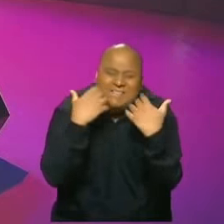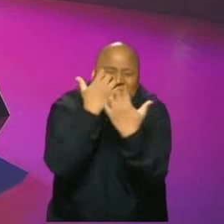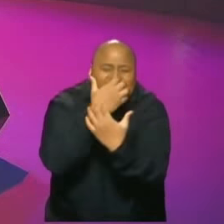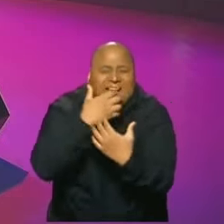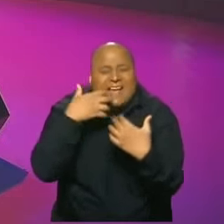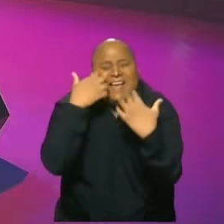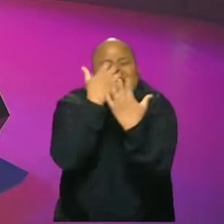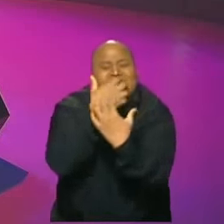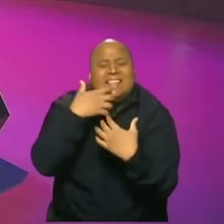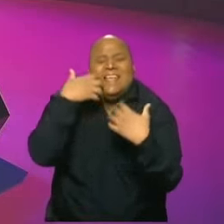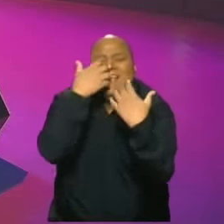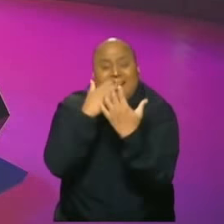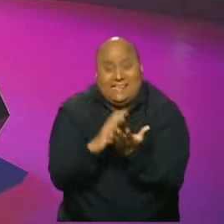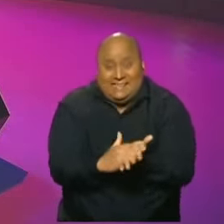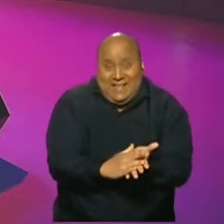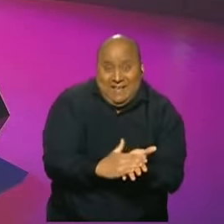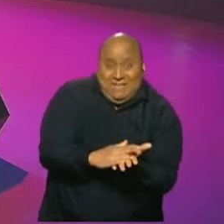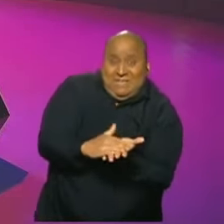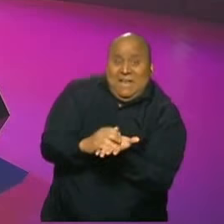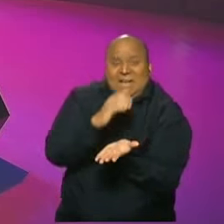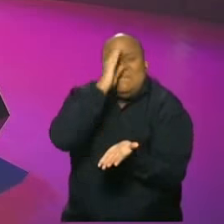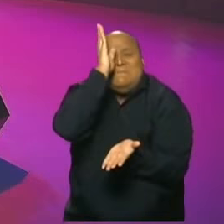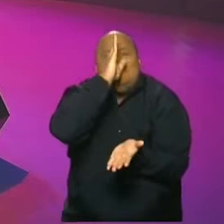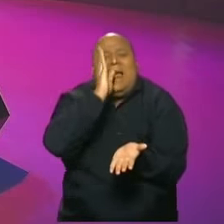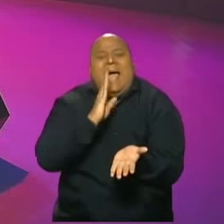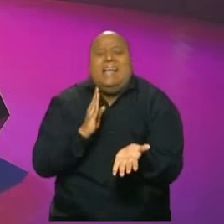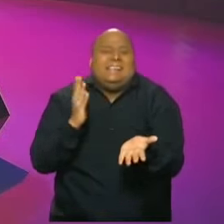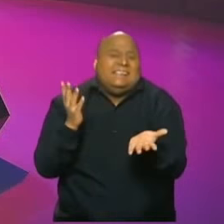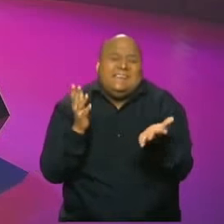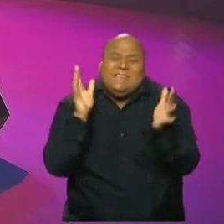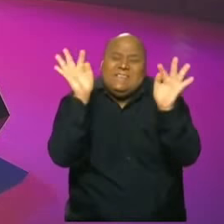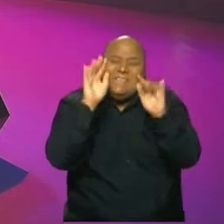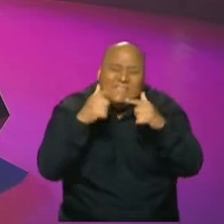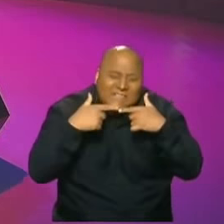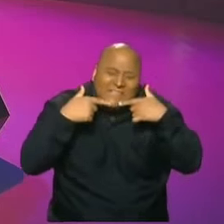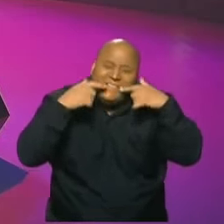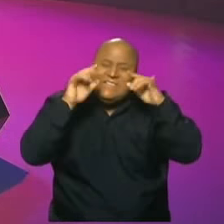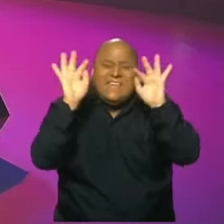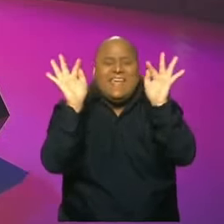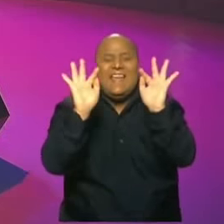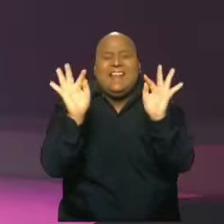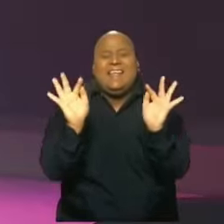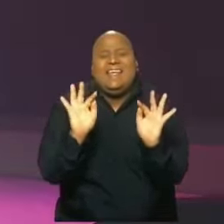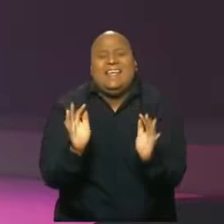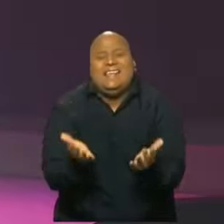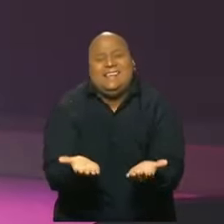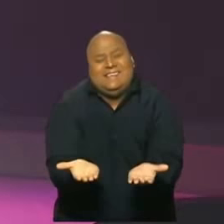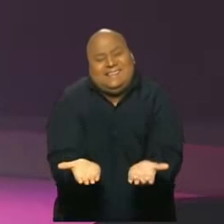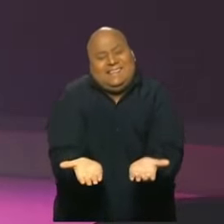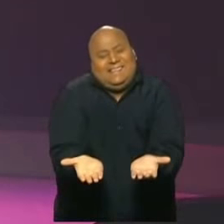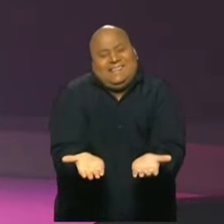cantando essa melodia pro Brasil feliz.